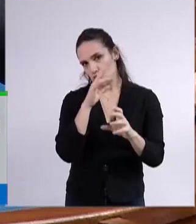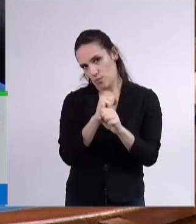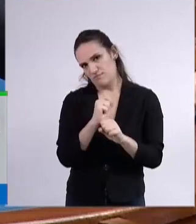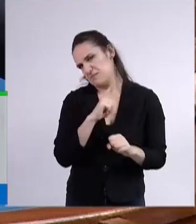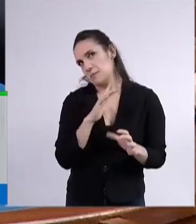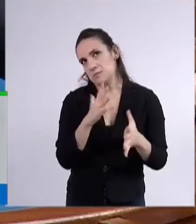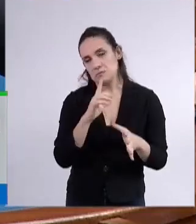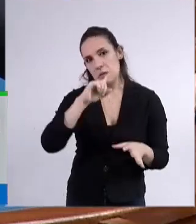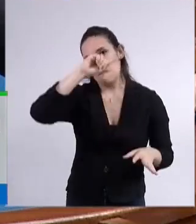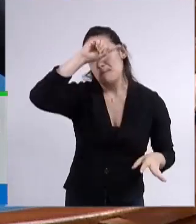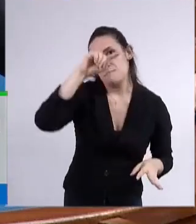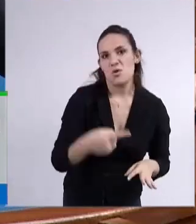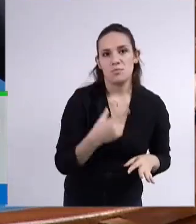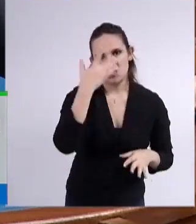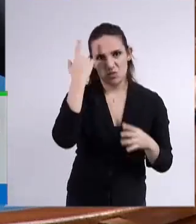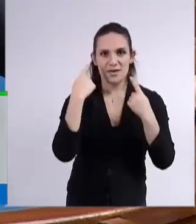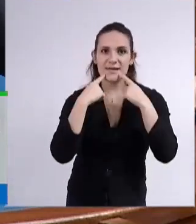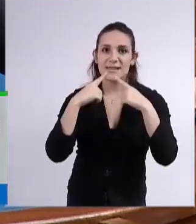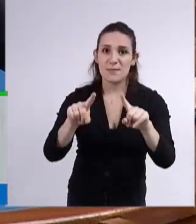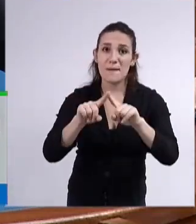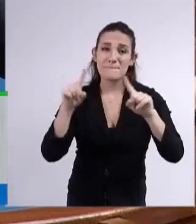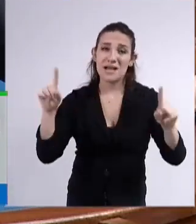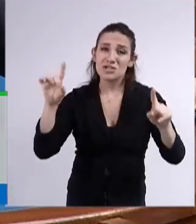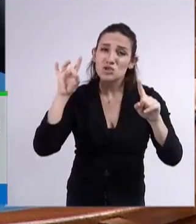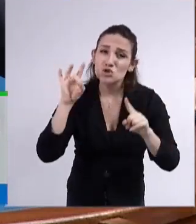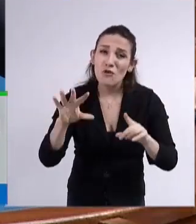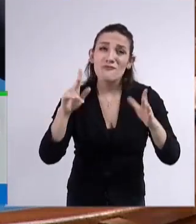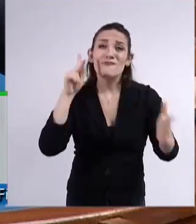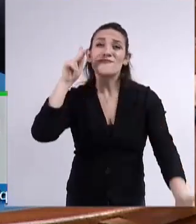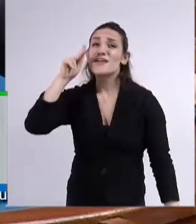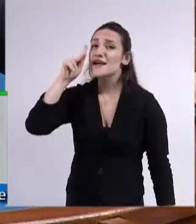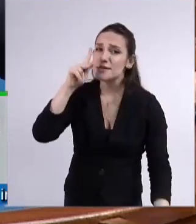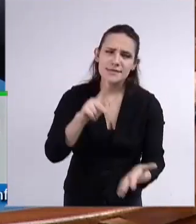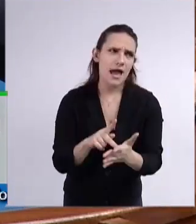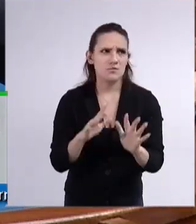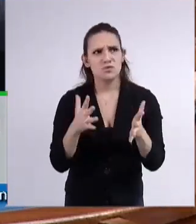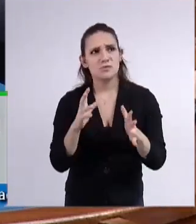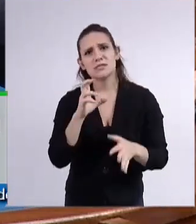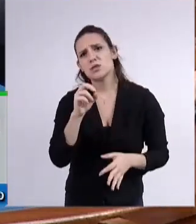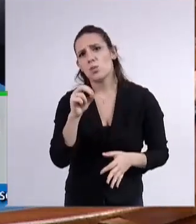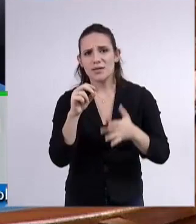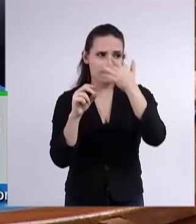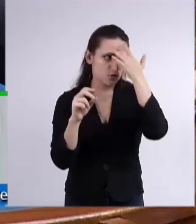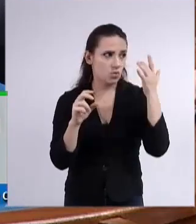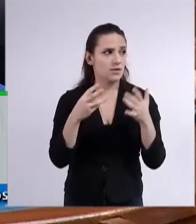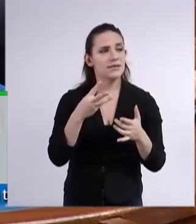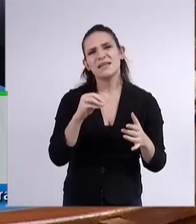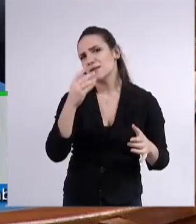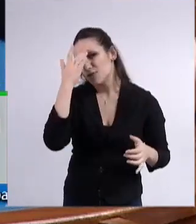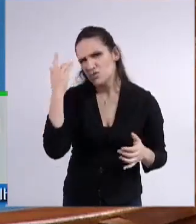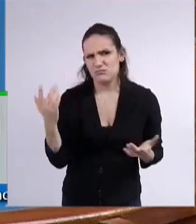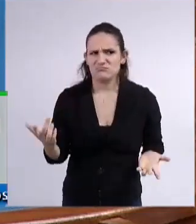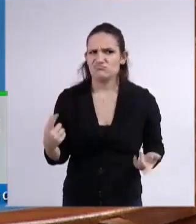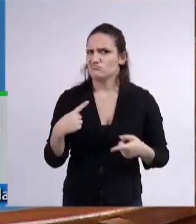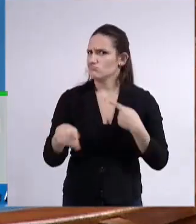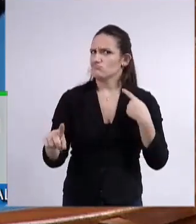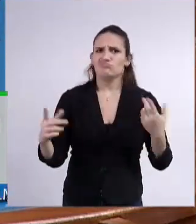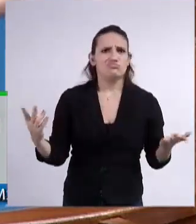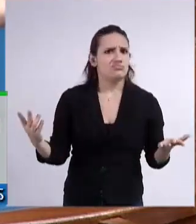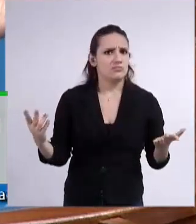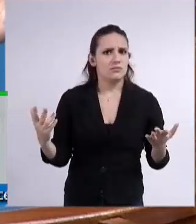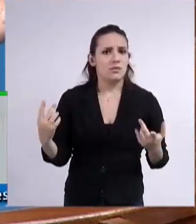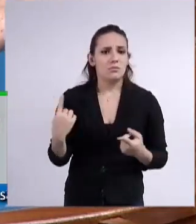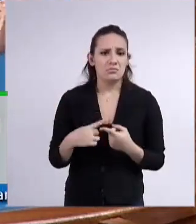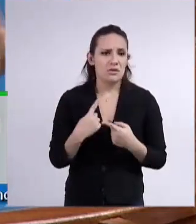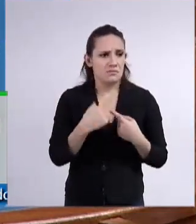reclamações e das 1000 só foram procedentes, por exemplo, 50, 30, não é? E 900 e